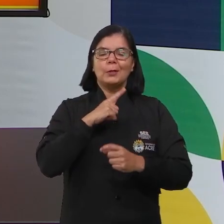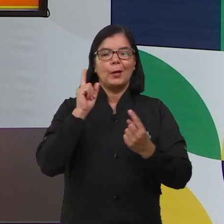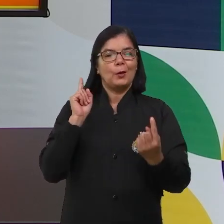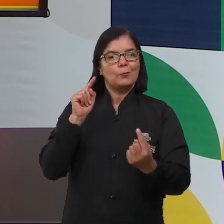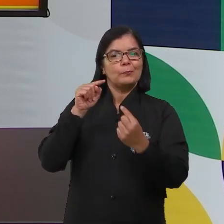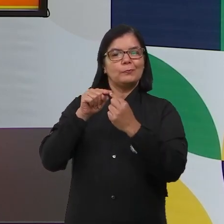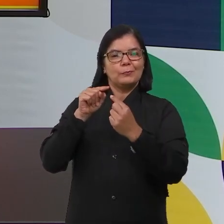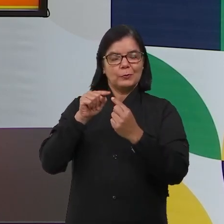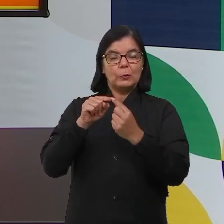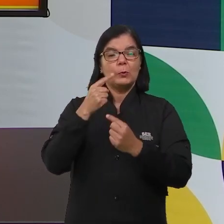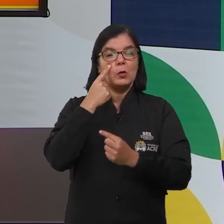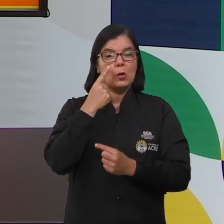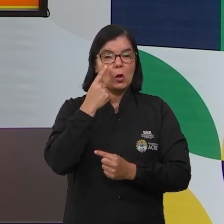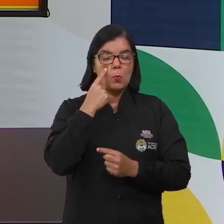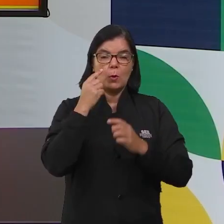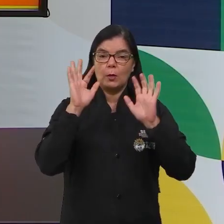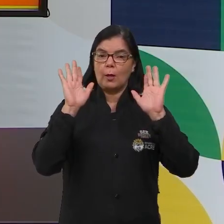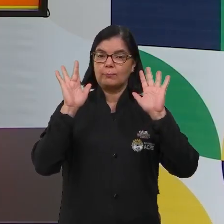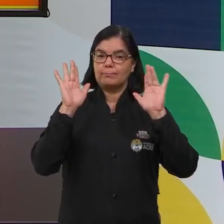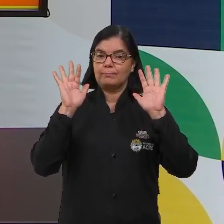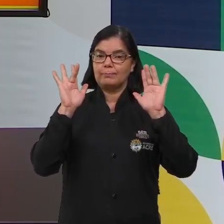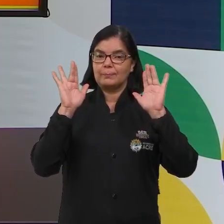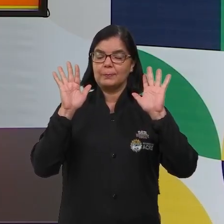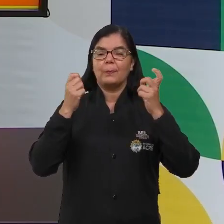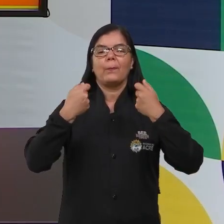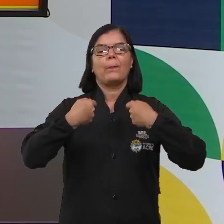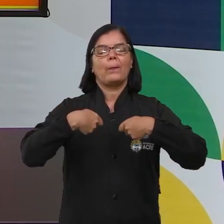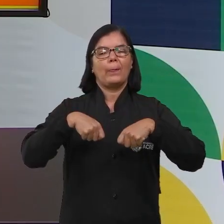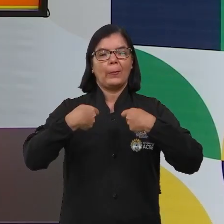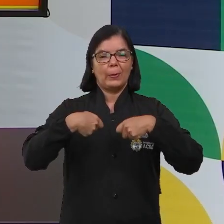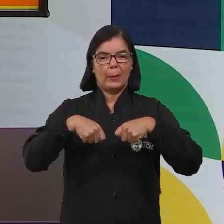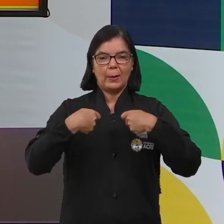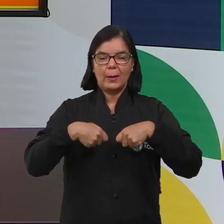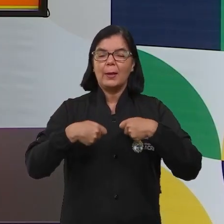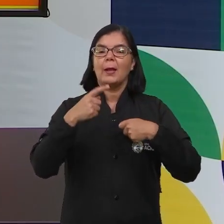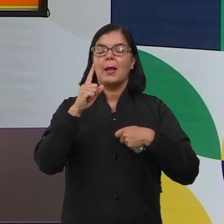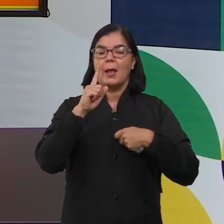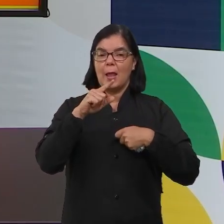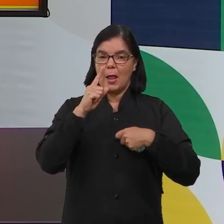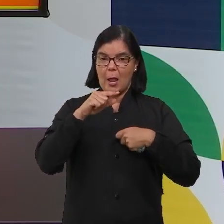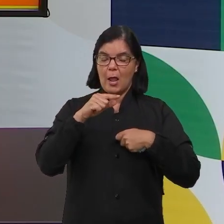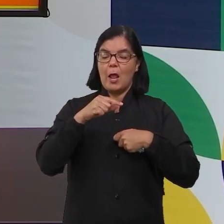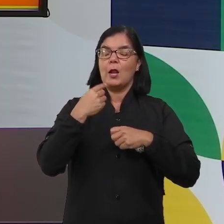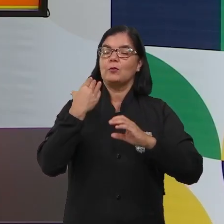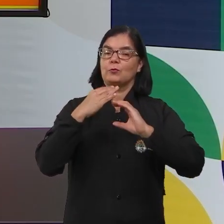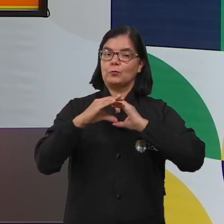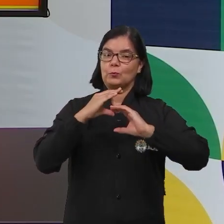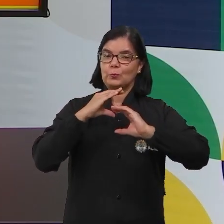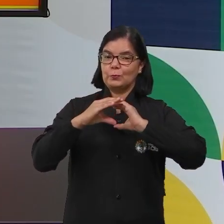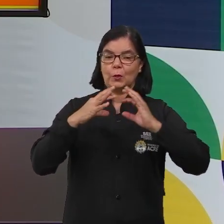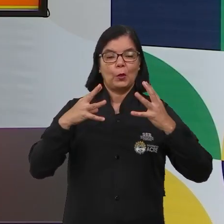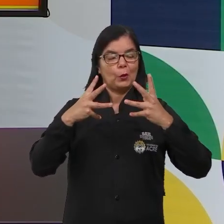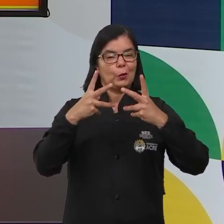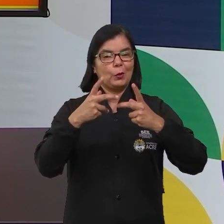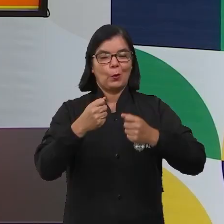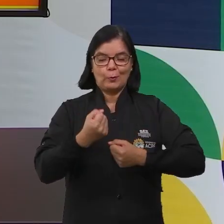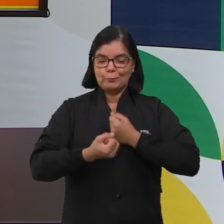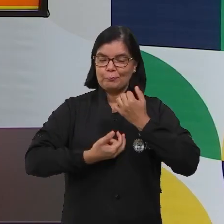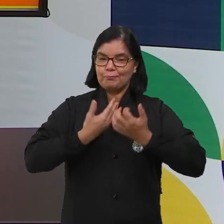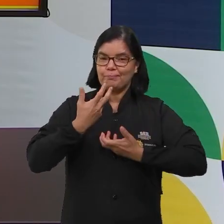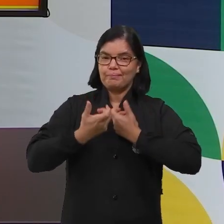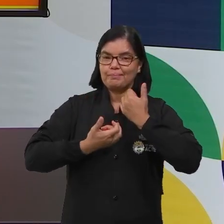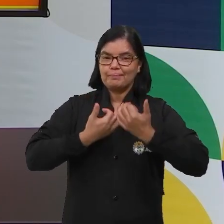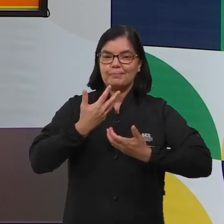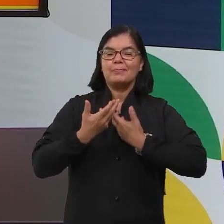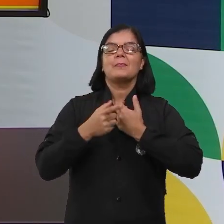nós observamos também que as mãos precisas, ela é um canal condutor para toda a expressividade,